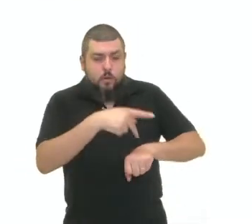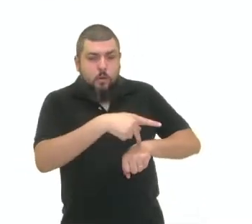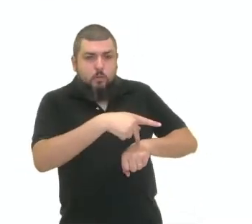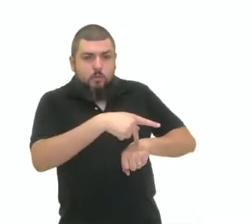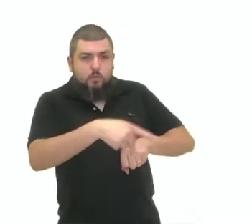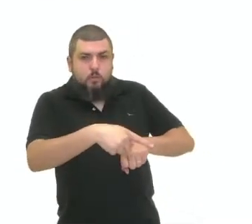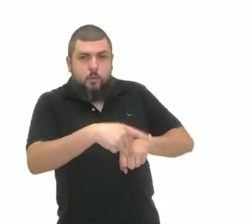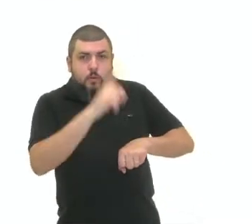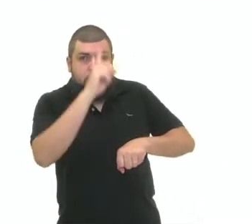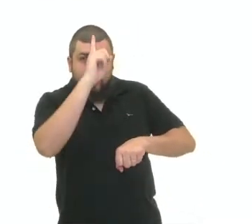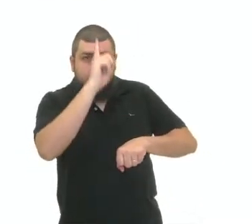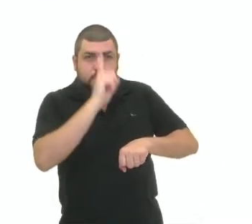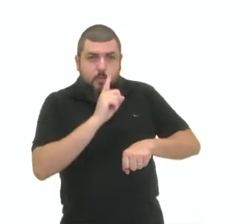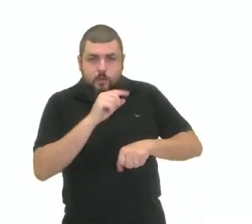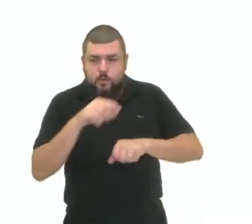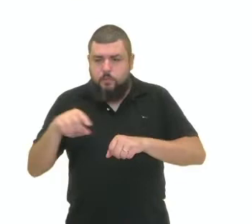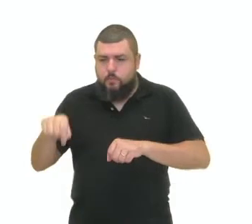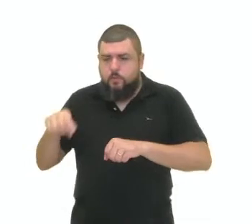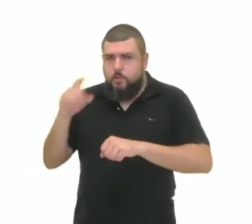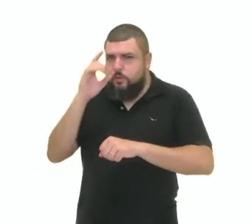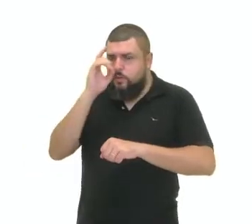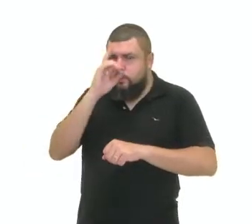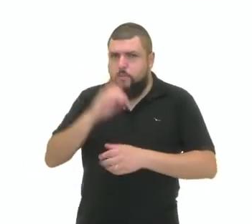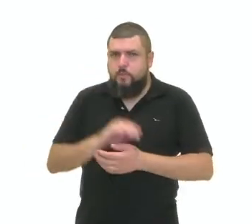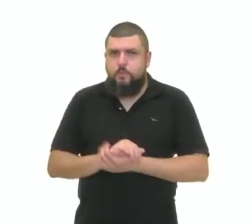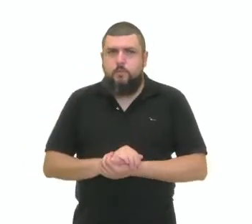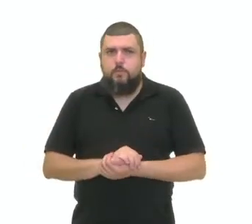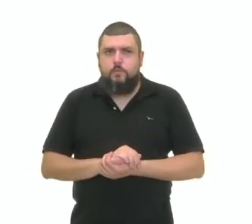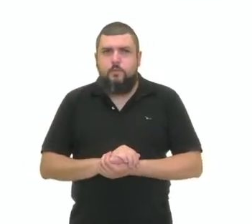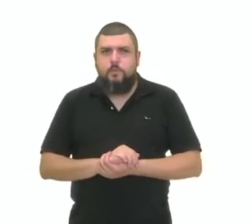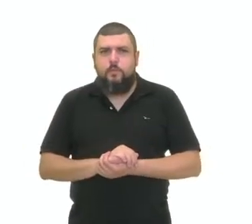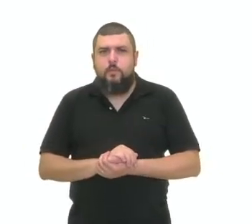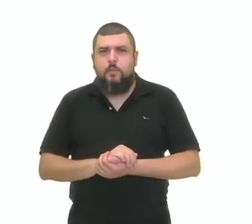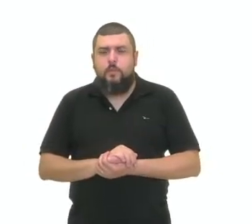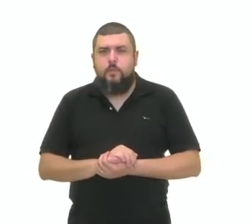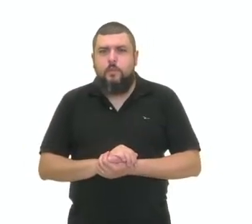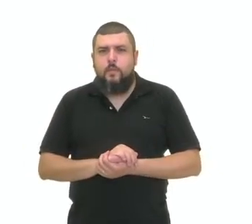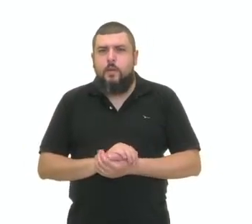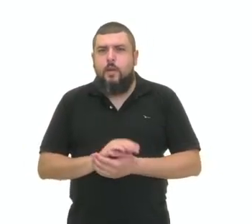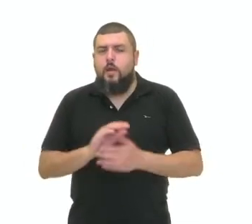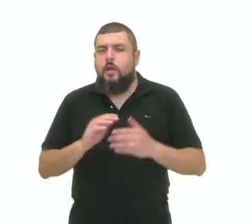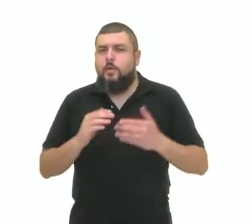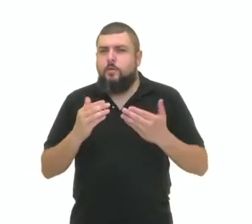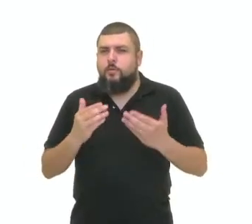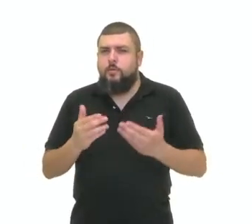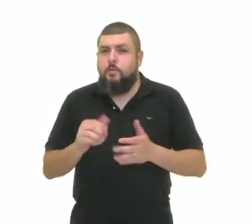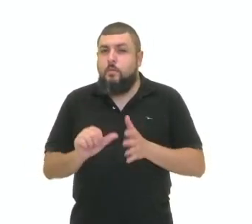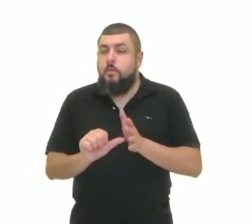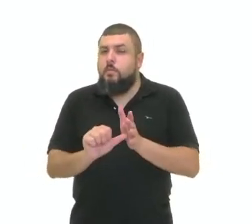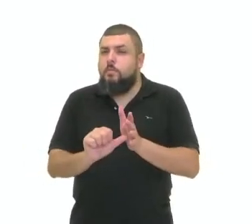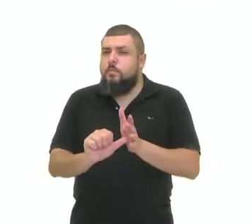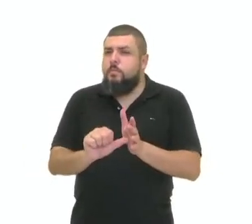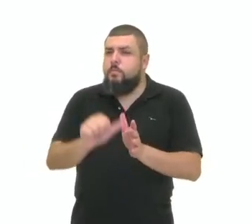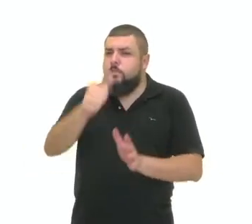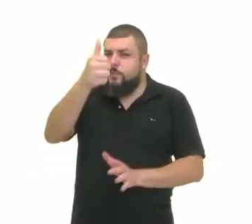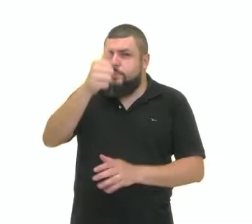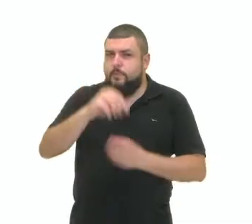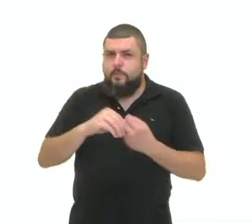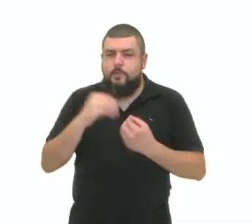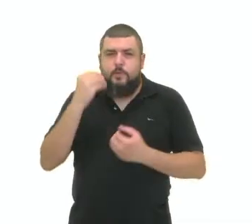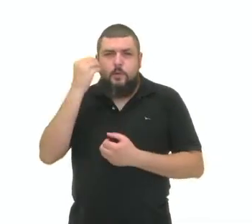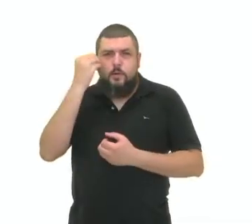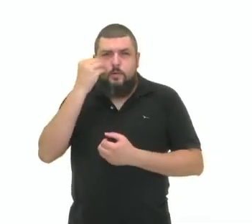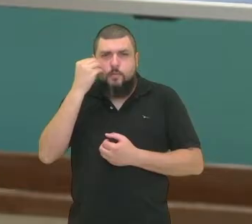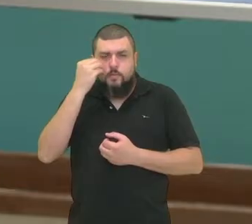plantas puras de sementes verdes. Então, aqui ele faz o primeiro cruzamento, a experiência dele. Então, ele